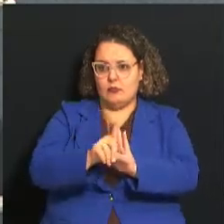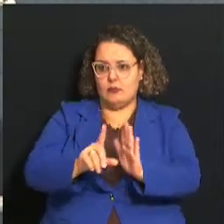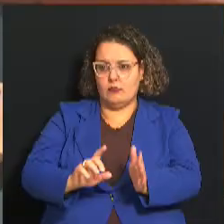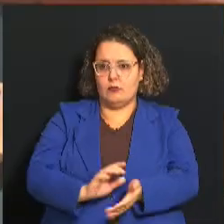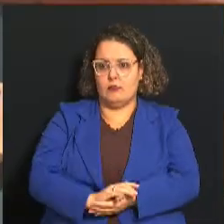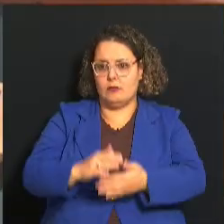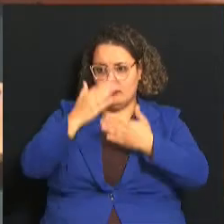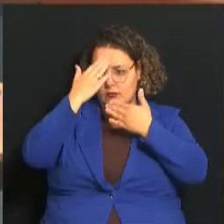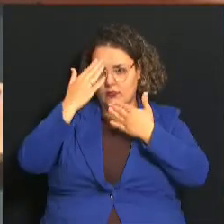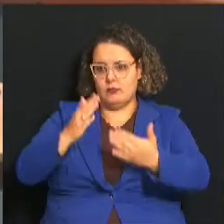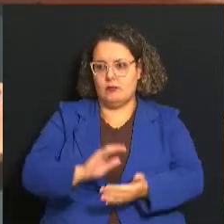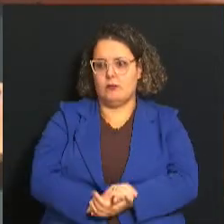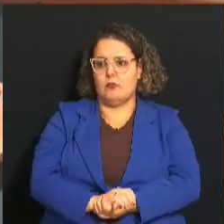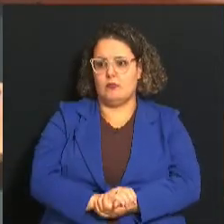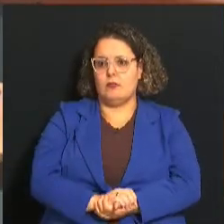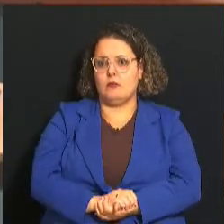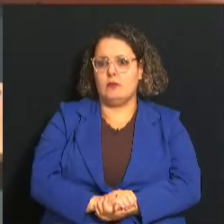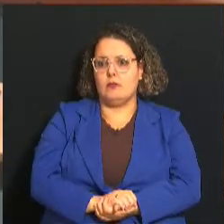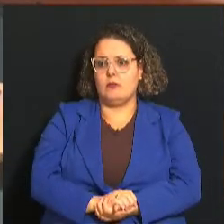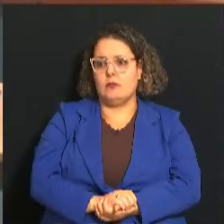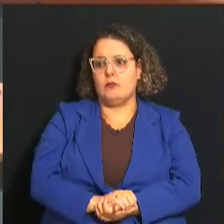Obrigada.